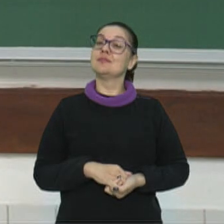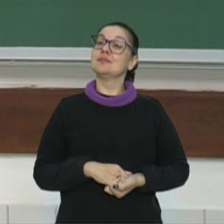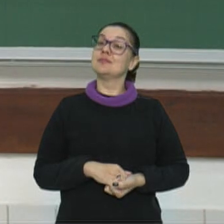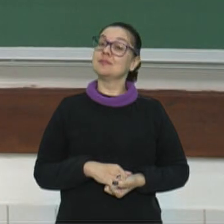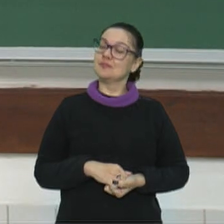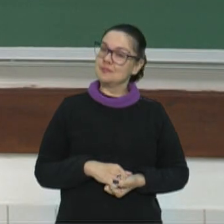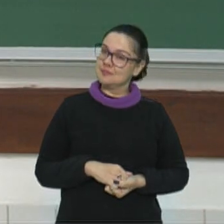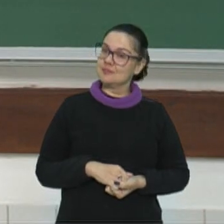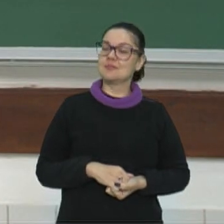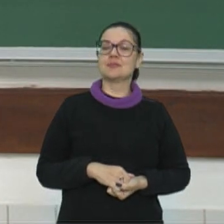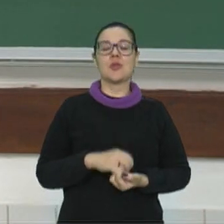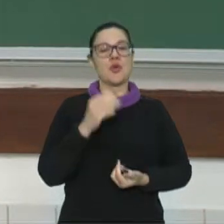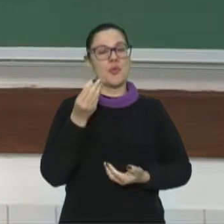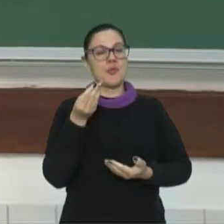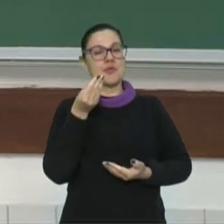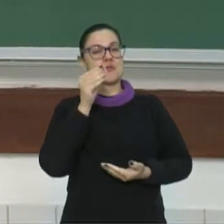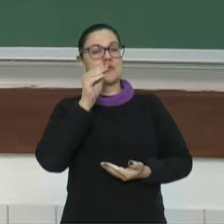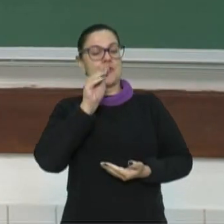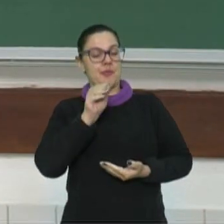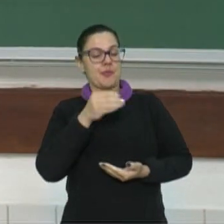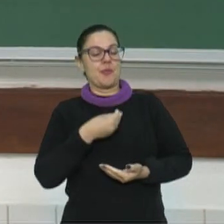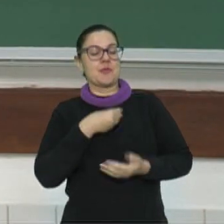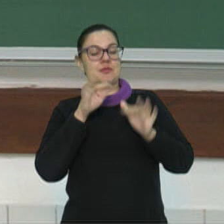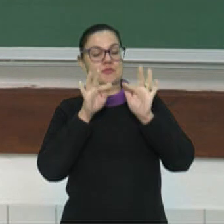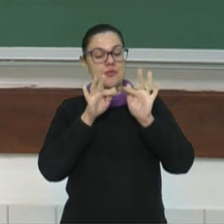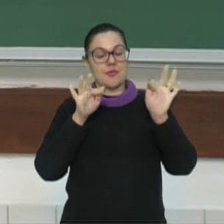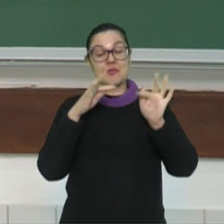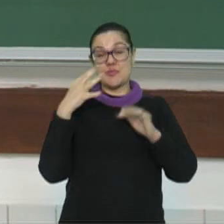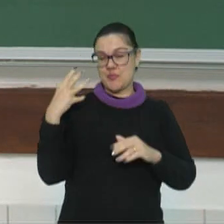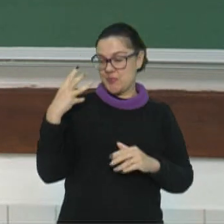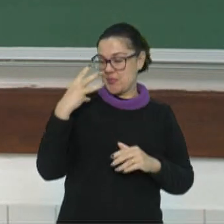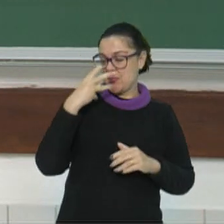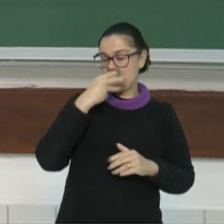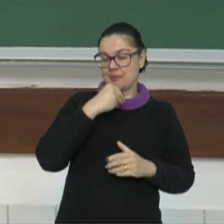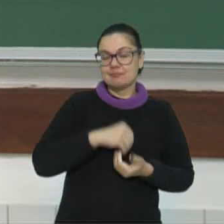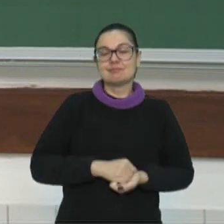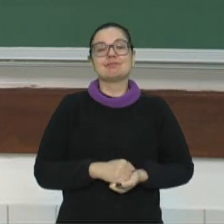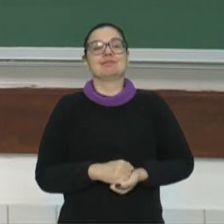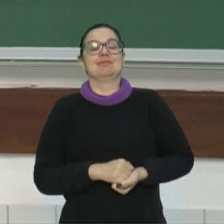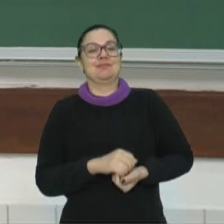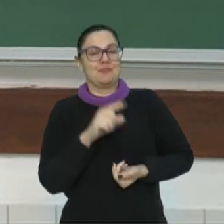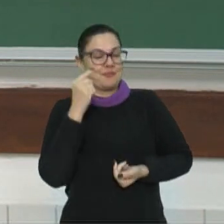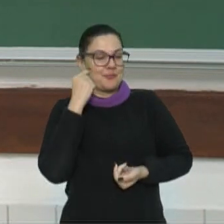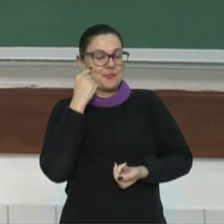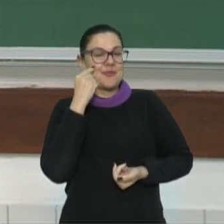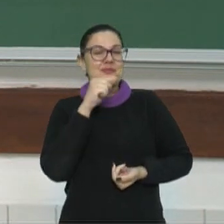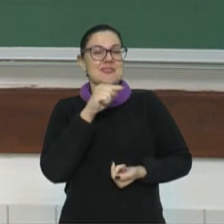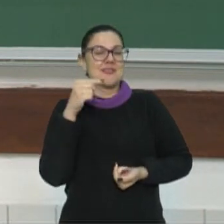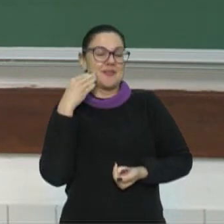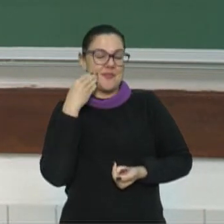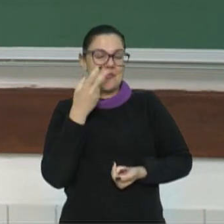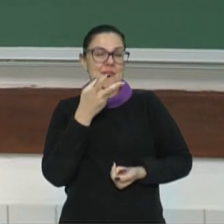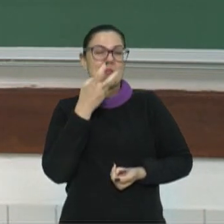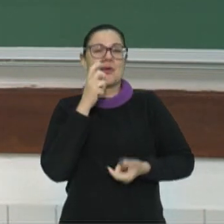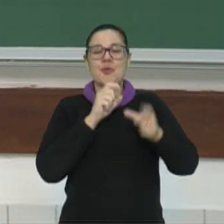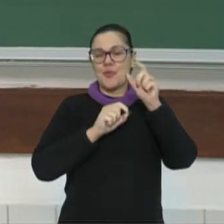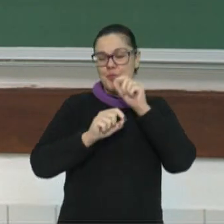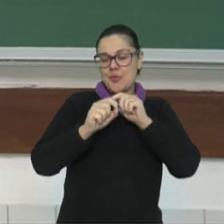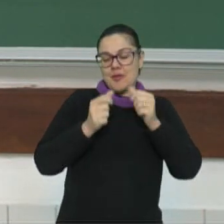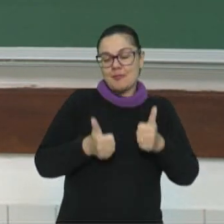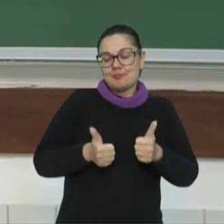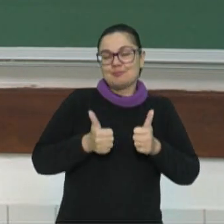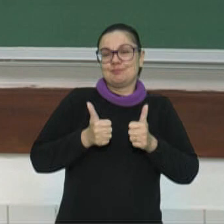Como que você colocou? Eu acho que você deve ter colocado aí uma frasezinha bem bacana, né? Porque você percebeu aí o que é